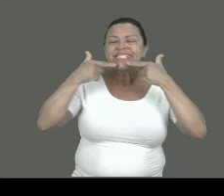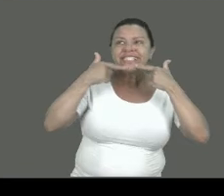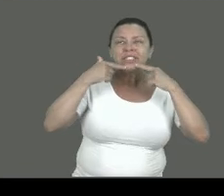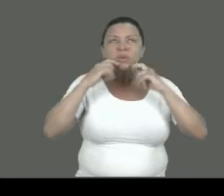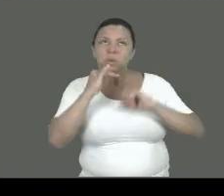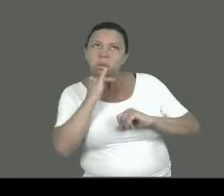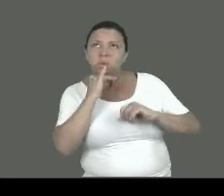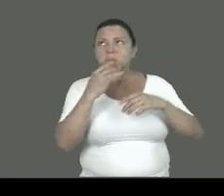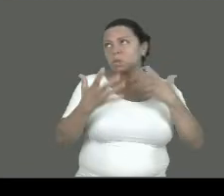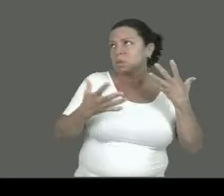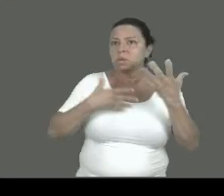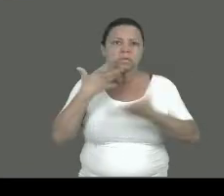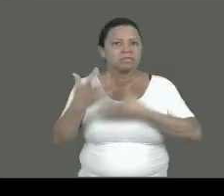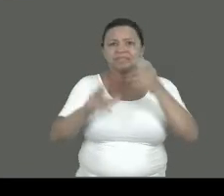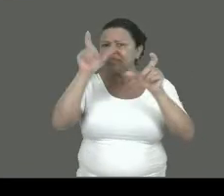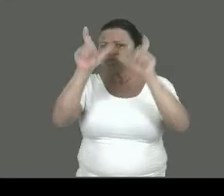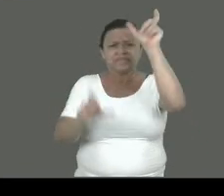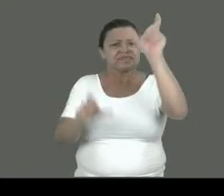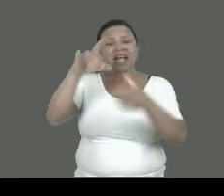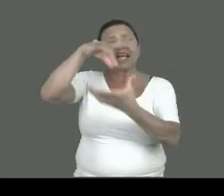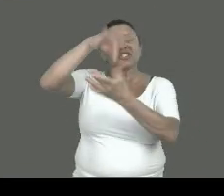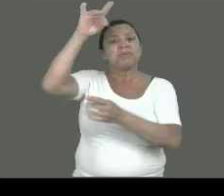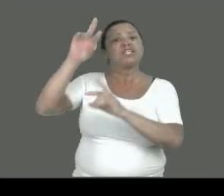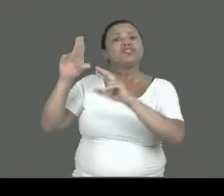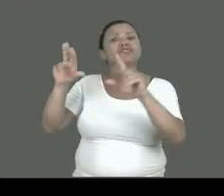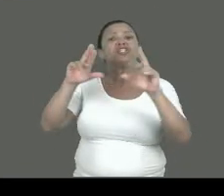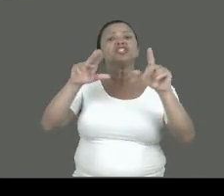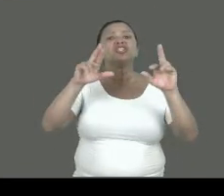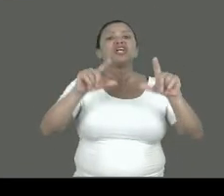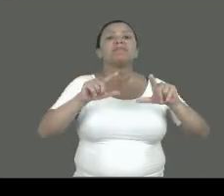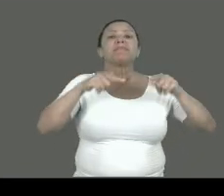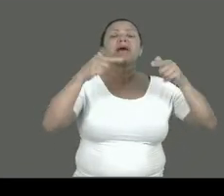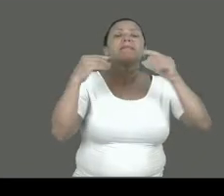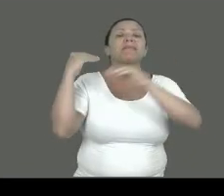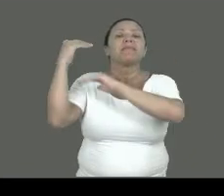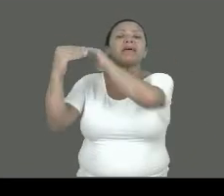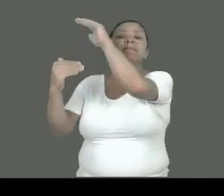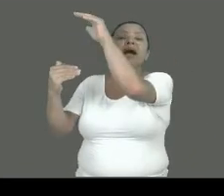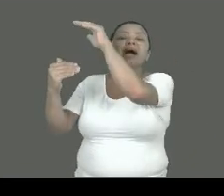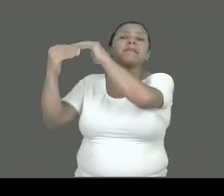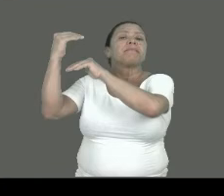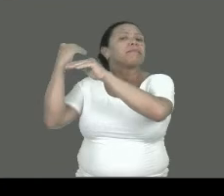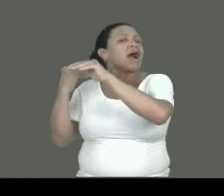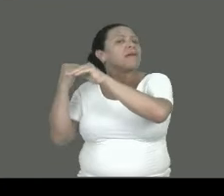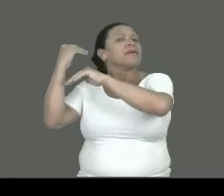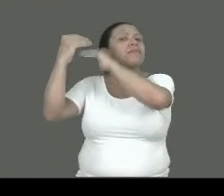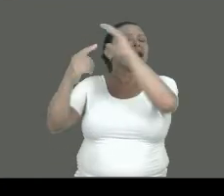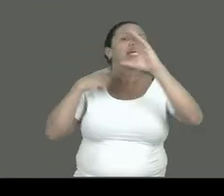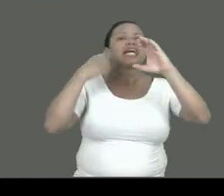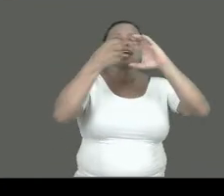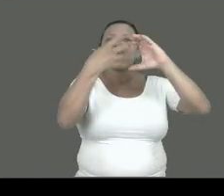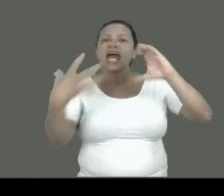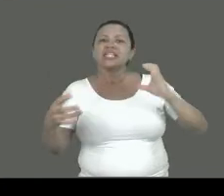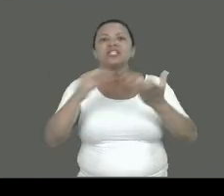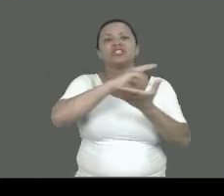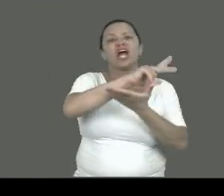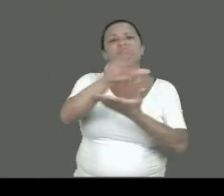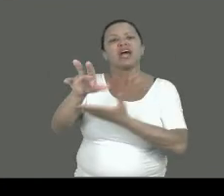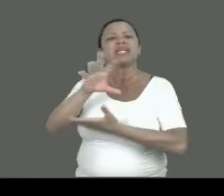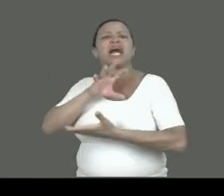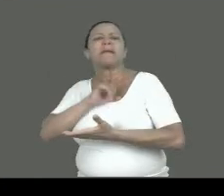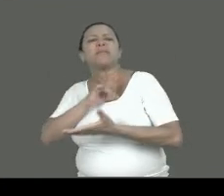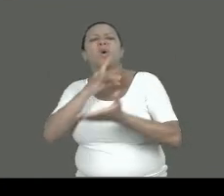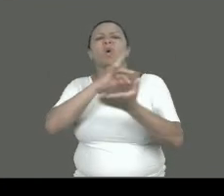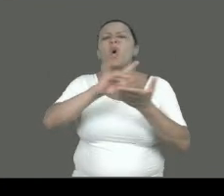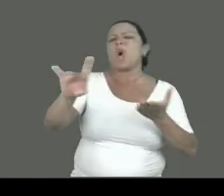todo tipo de gente, espíritos em diferentes condições evolutivas, com diferentes características, com amor ou com